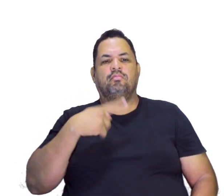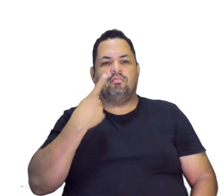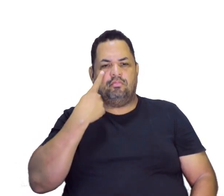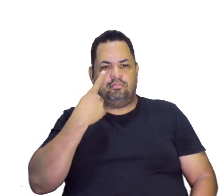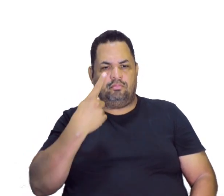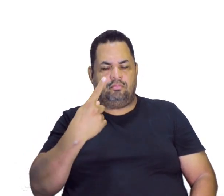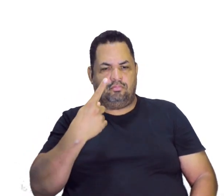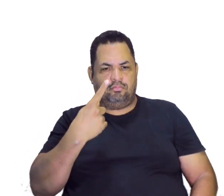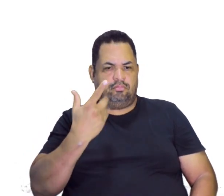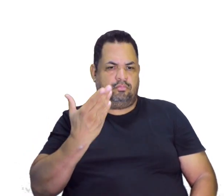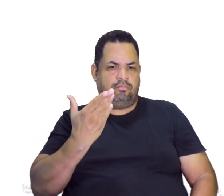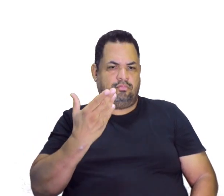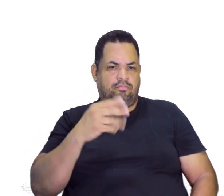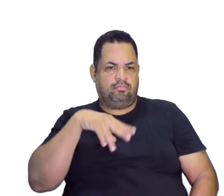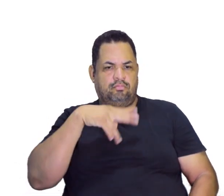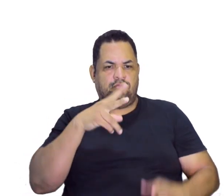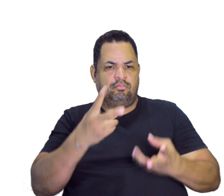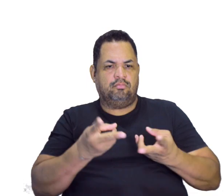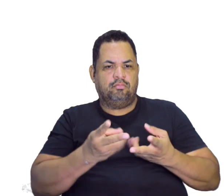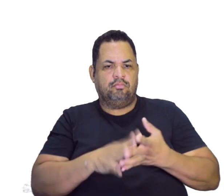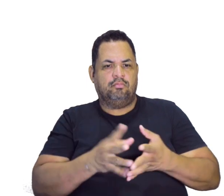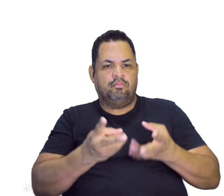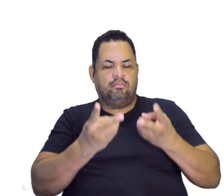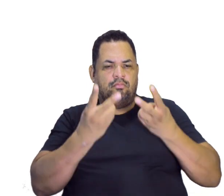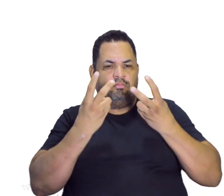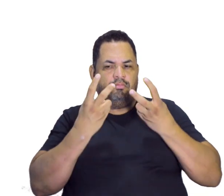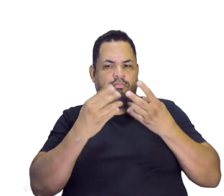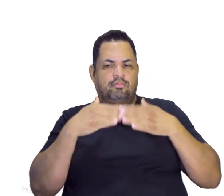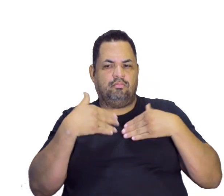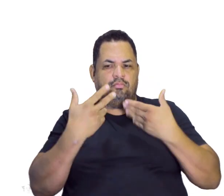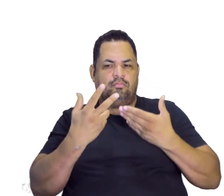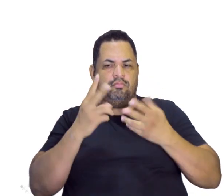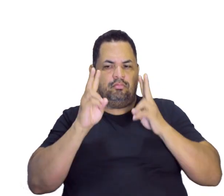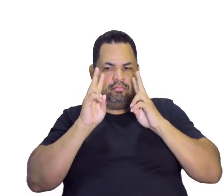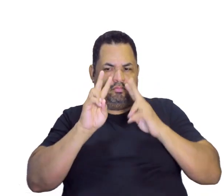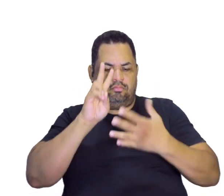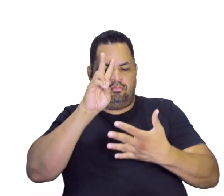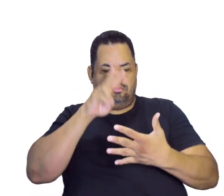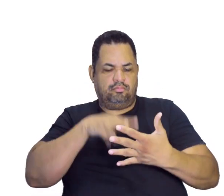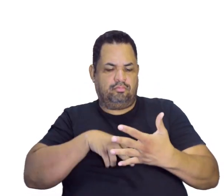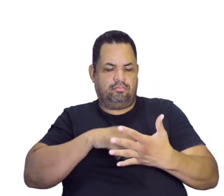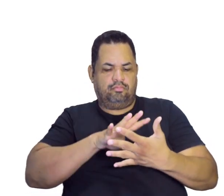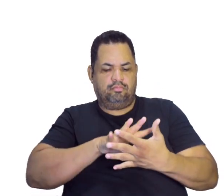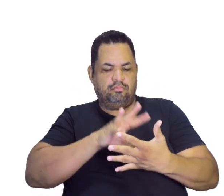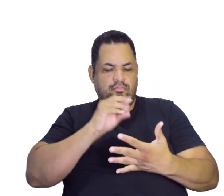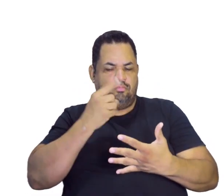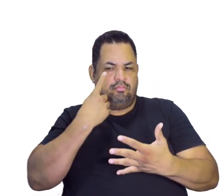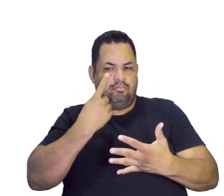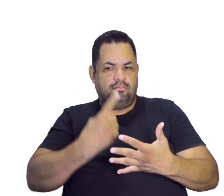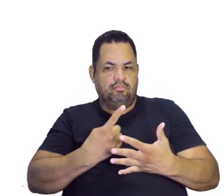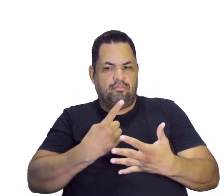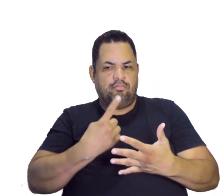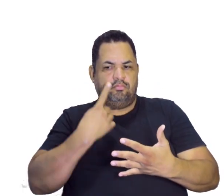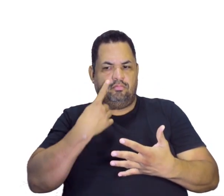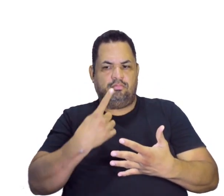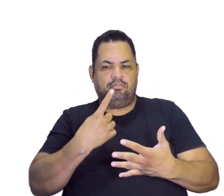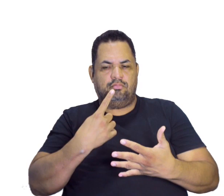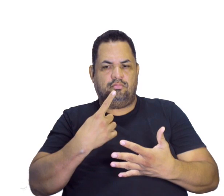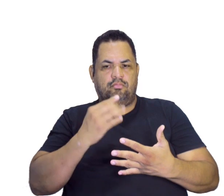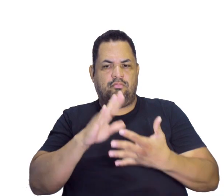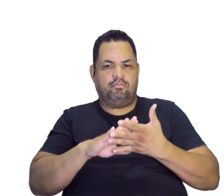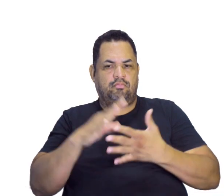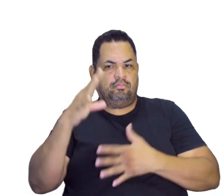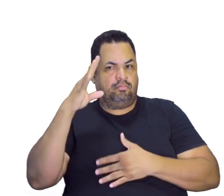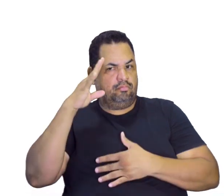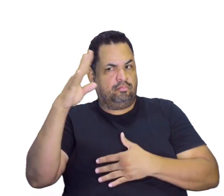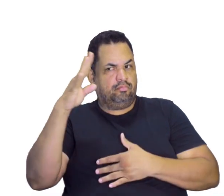vendo. A leitura, quando a gente faz uma leitura, principalmente de obras de arte, é o que